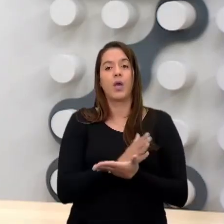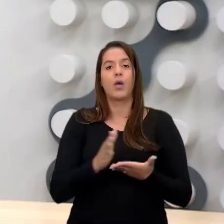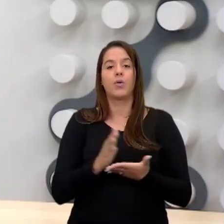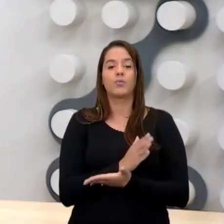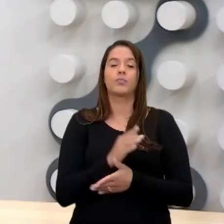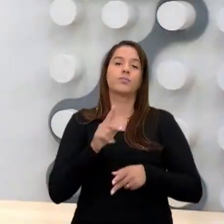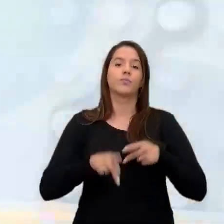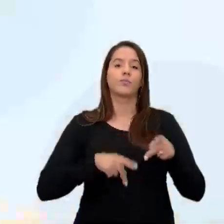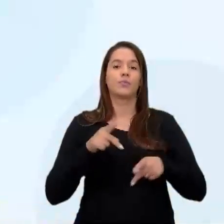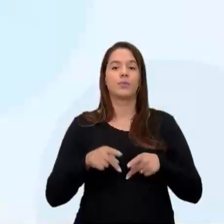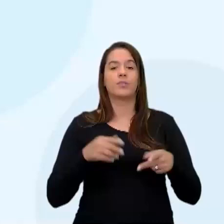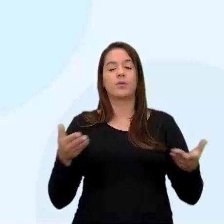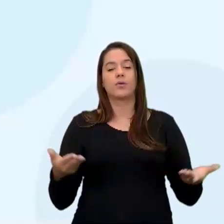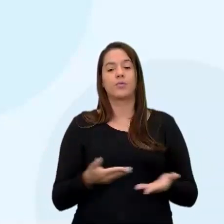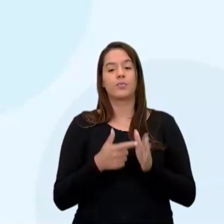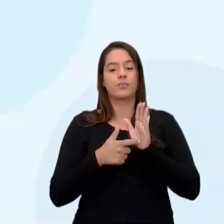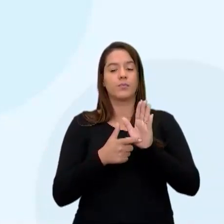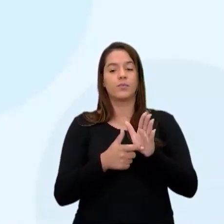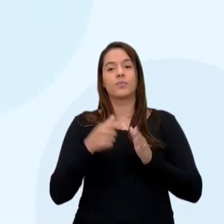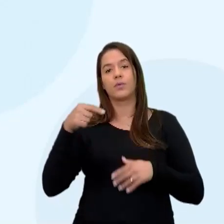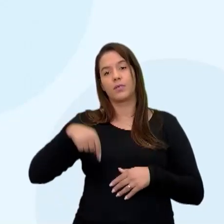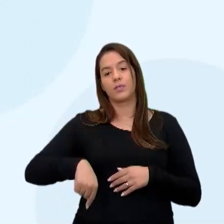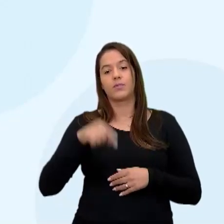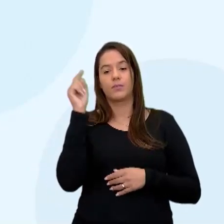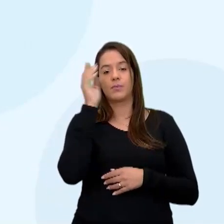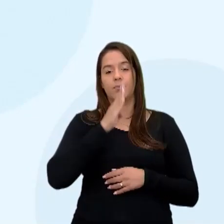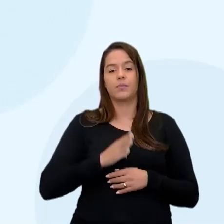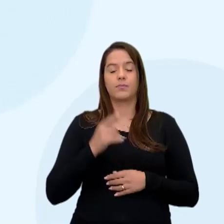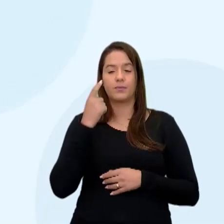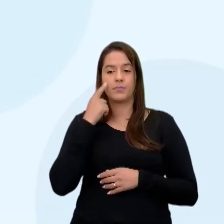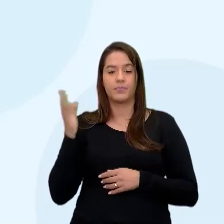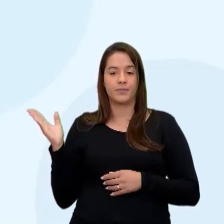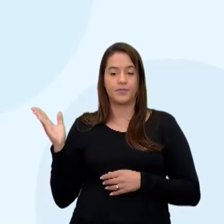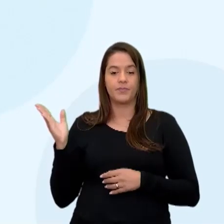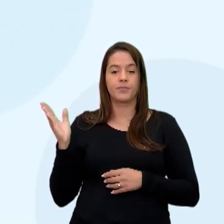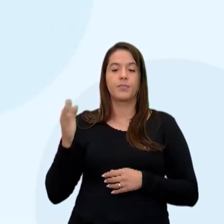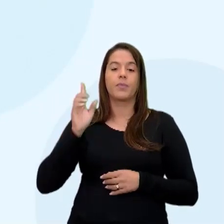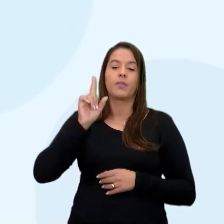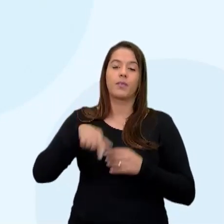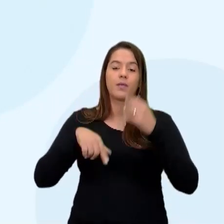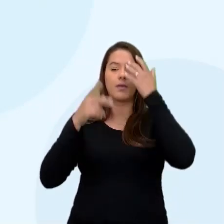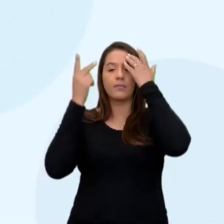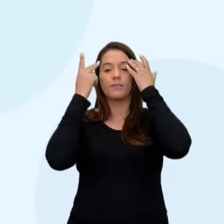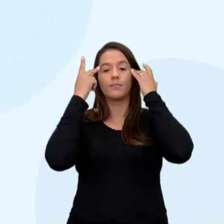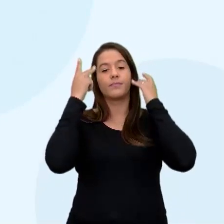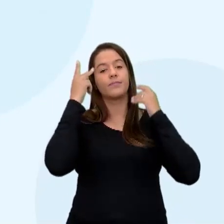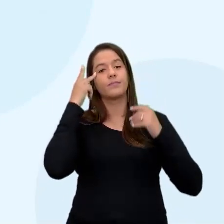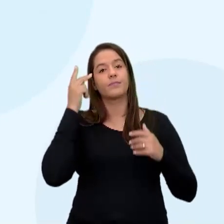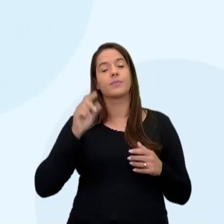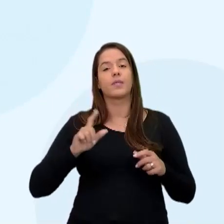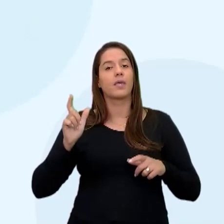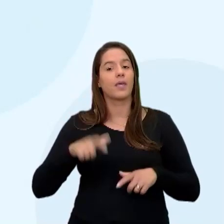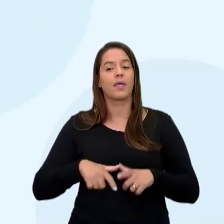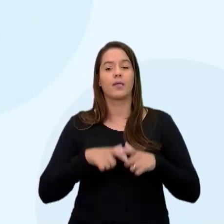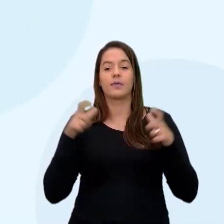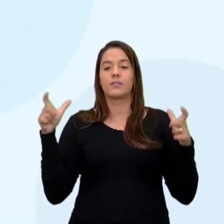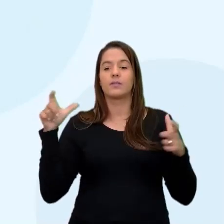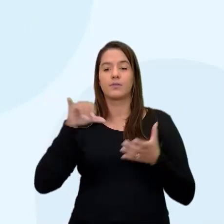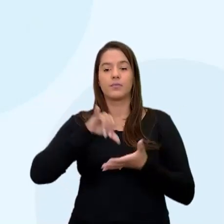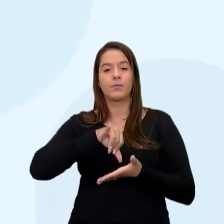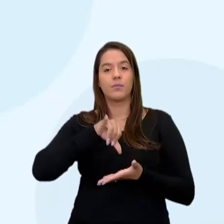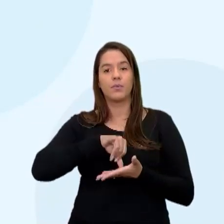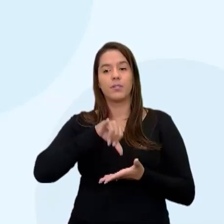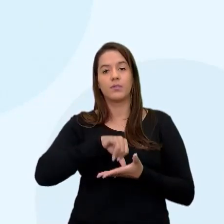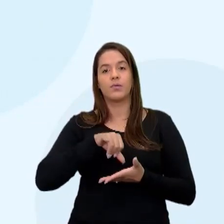em alguns pontos principais do Brasil, a começar aí por São Paulo, que é a grande metrópole nacional. Então vejam